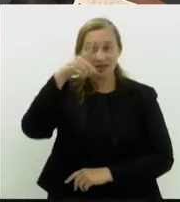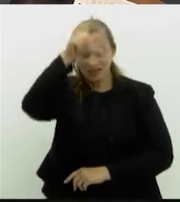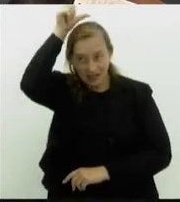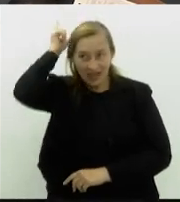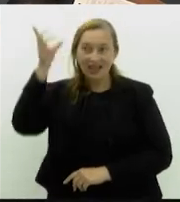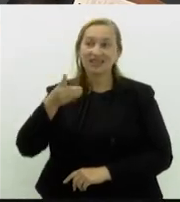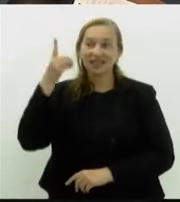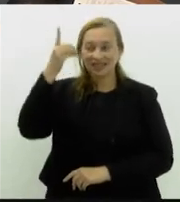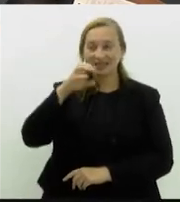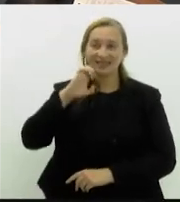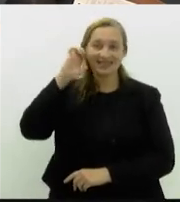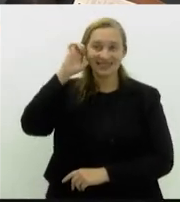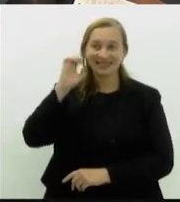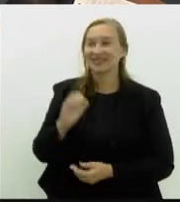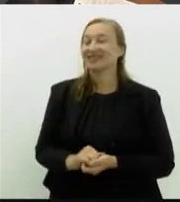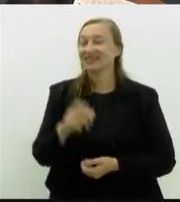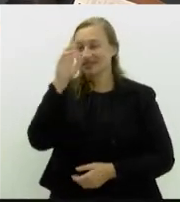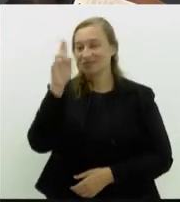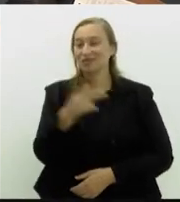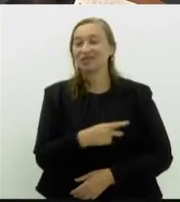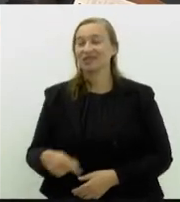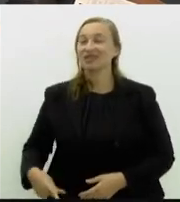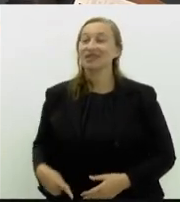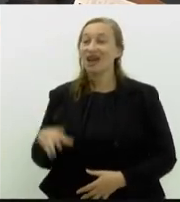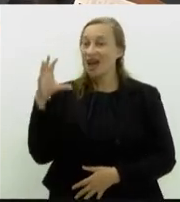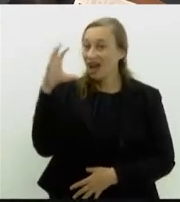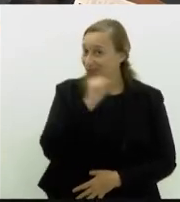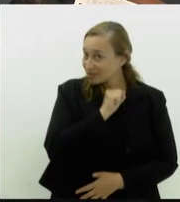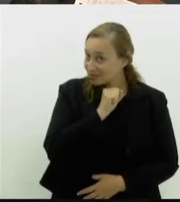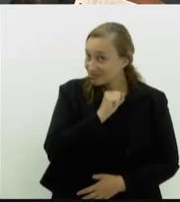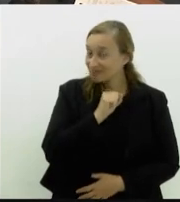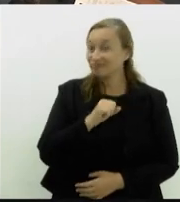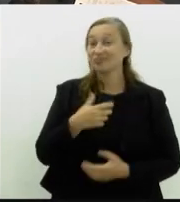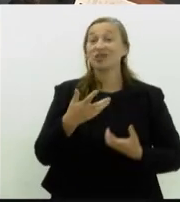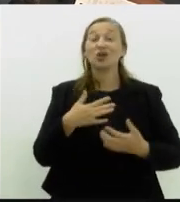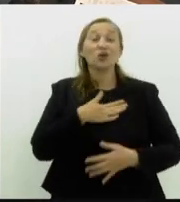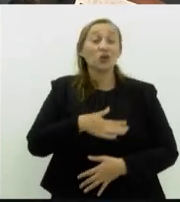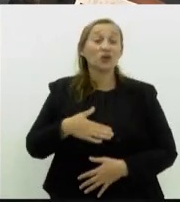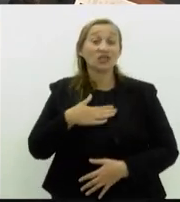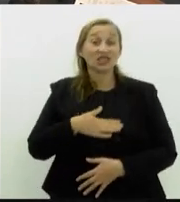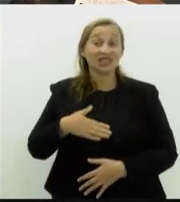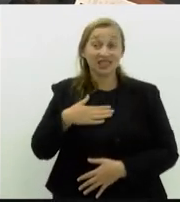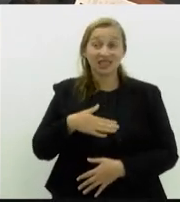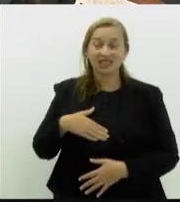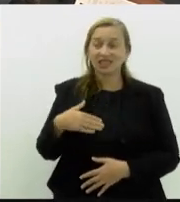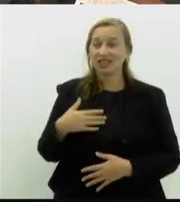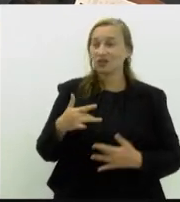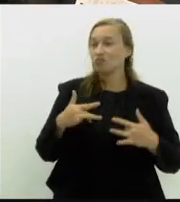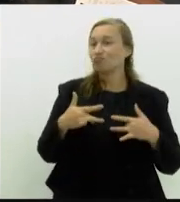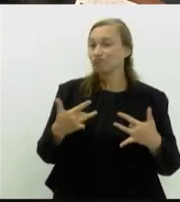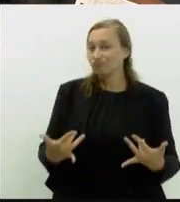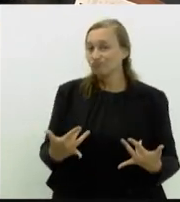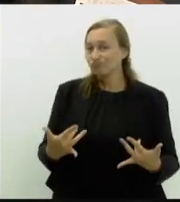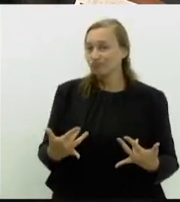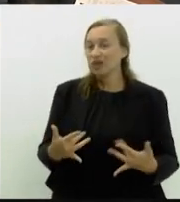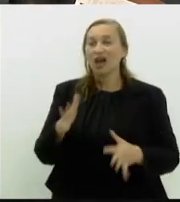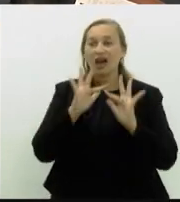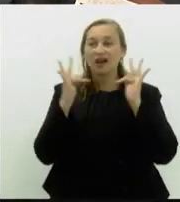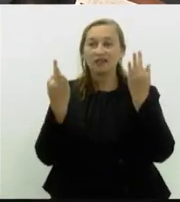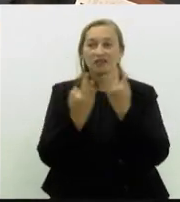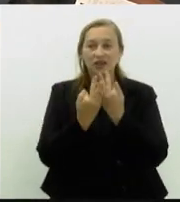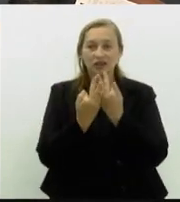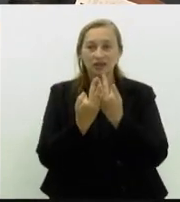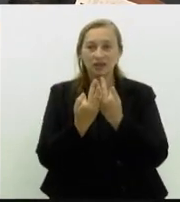Élica Takimoto. Presidente, rapidamente, eu gostaria de prestar toda a minha solidariedade à família do estudante